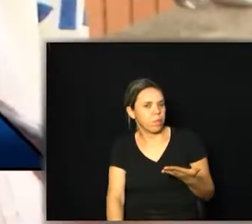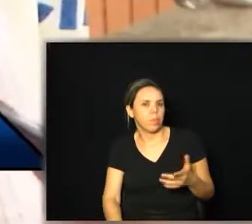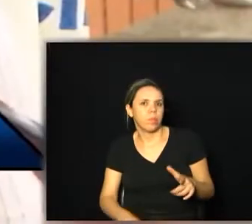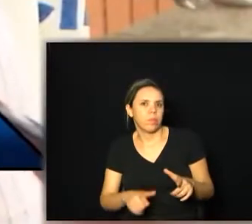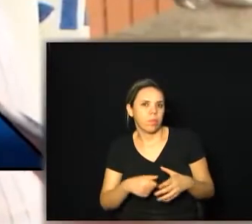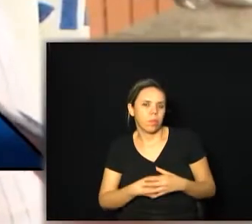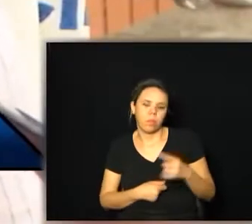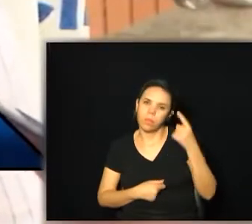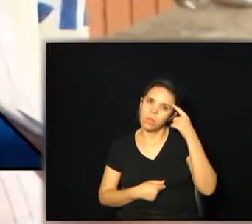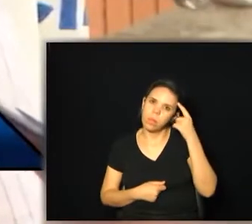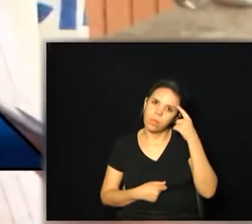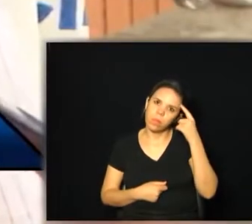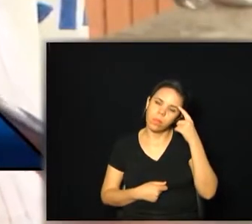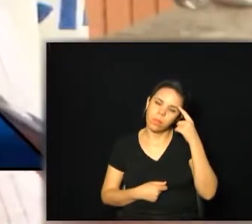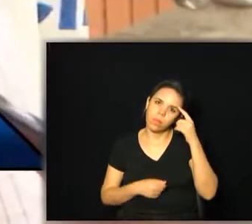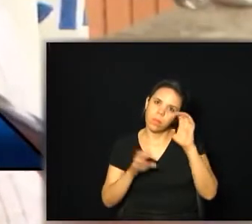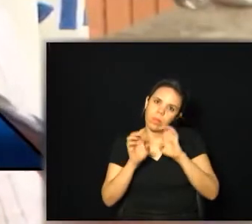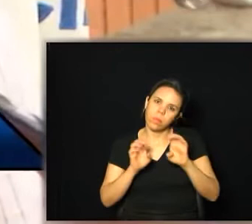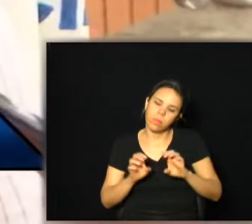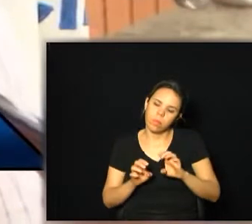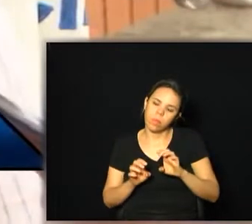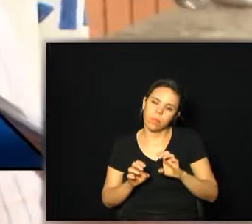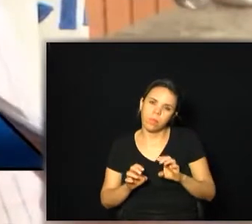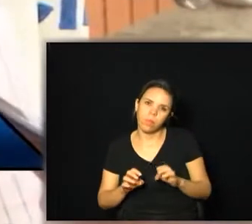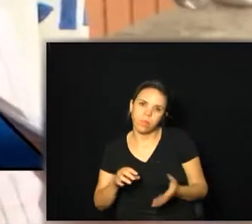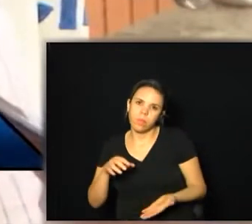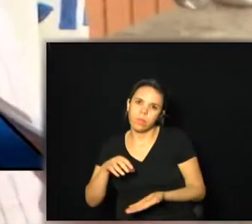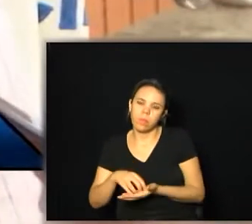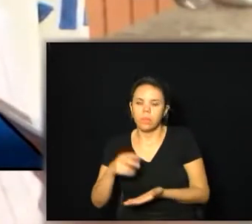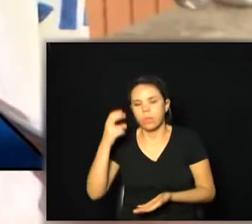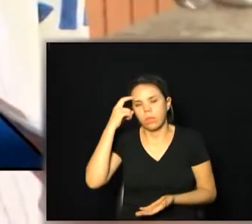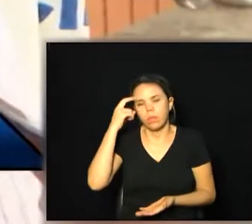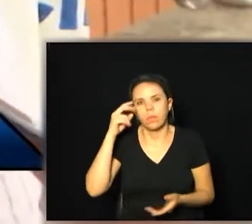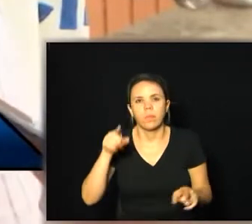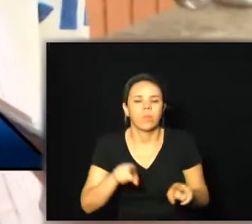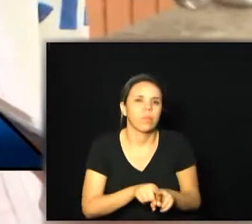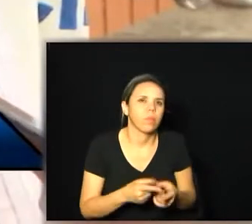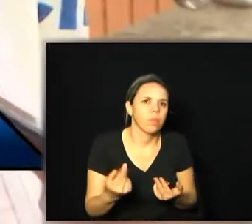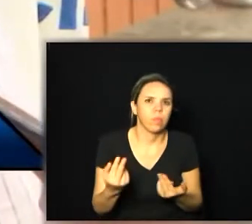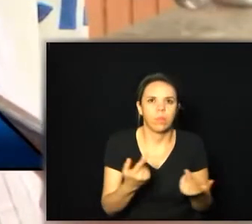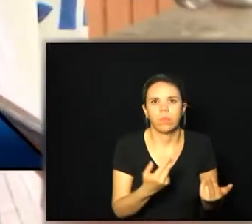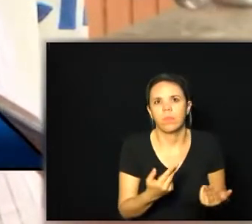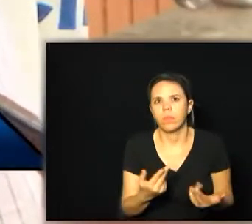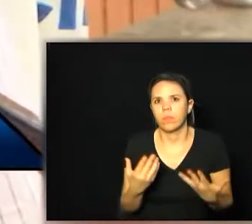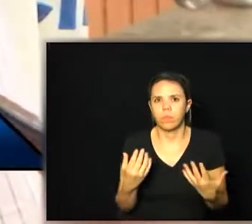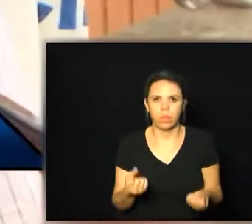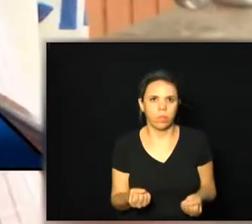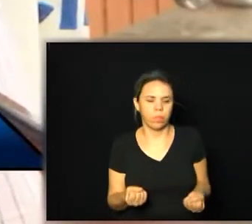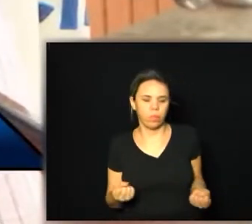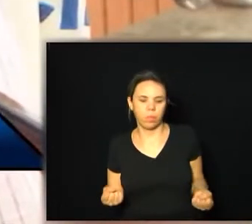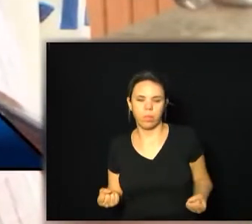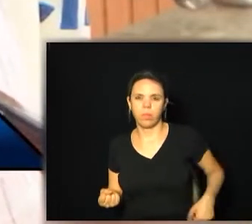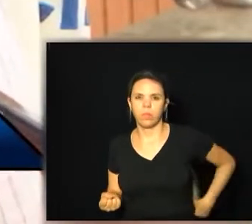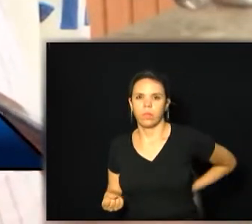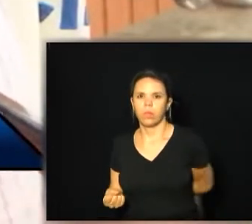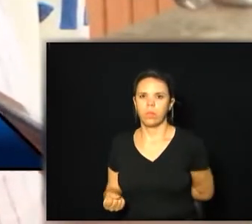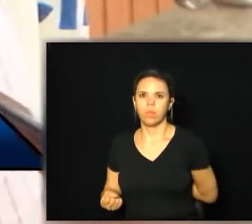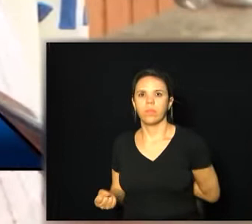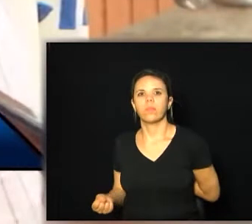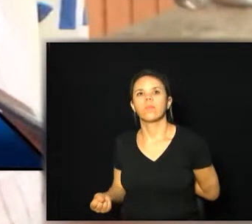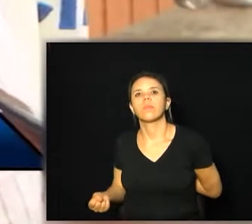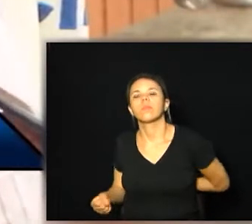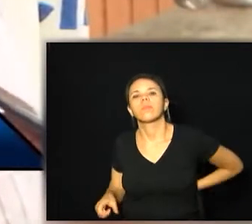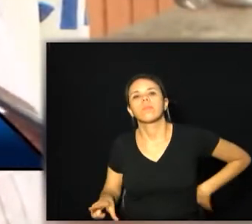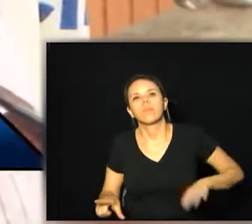território, pensarmos estruturas das casas e também como contemplá-las nas leis aqui de